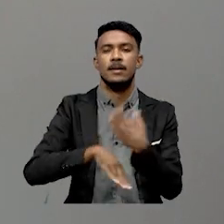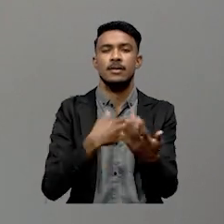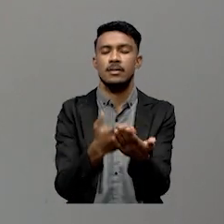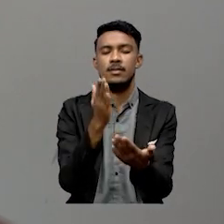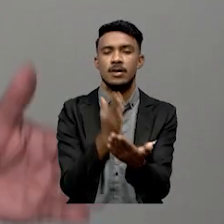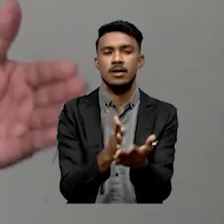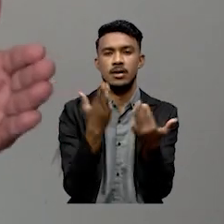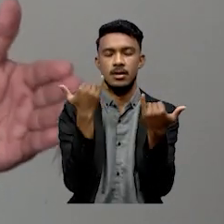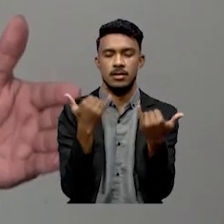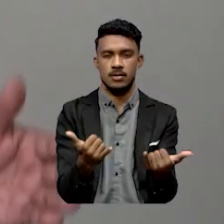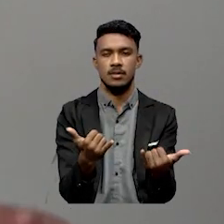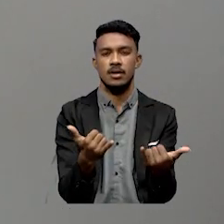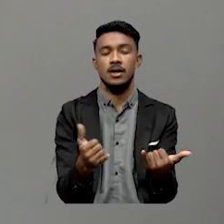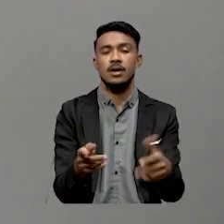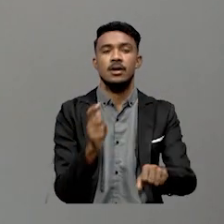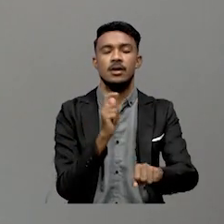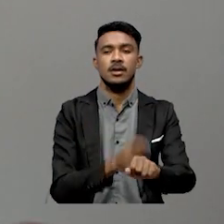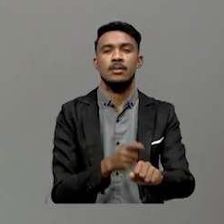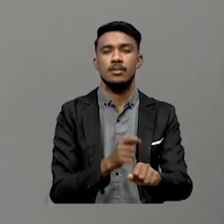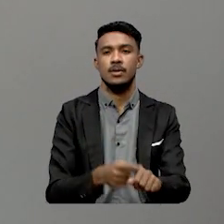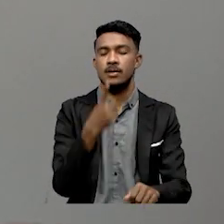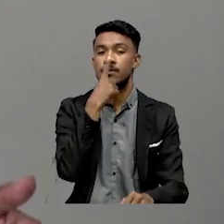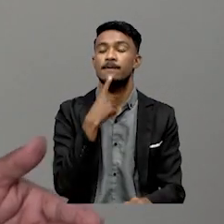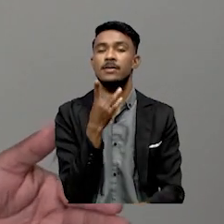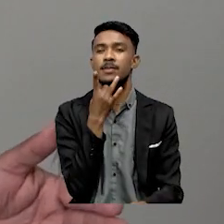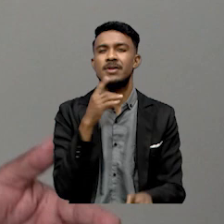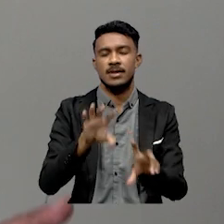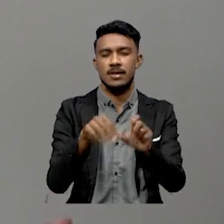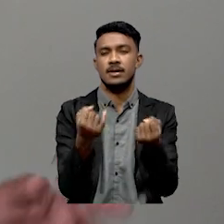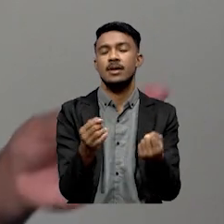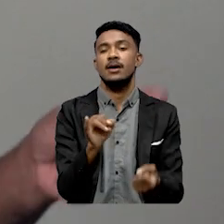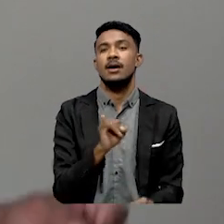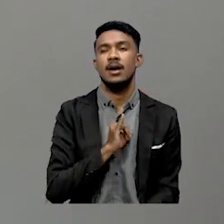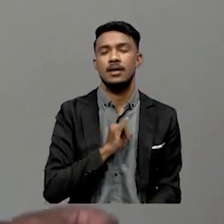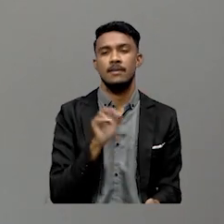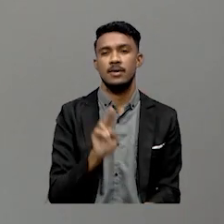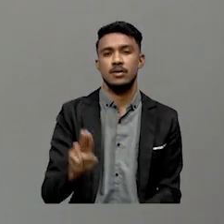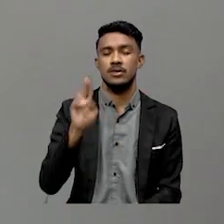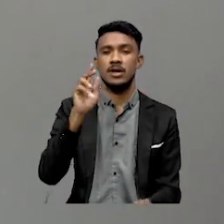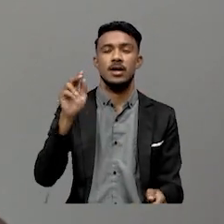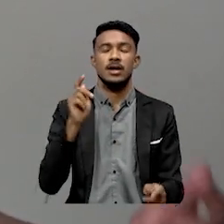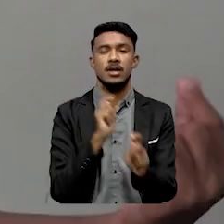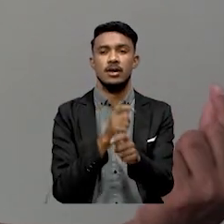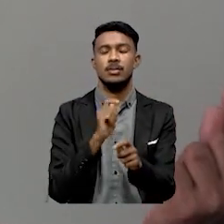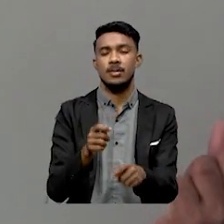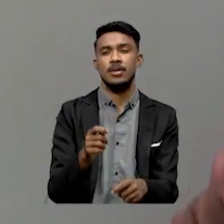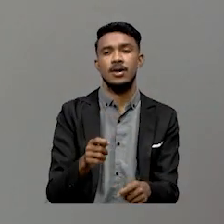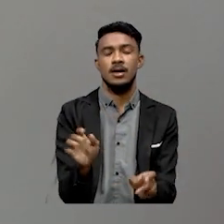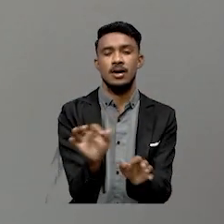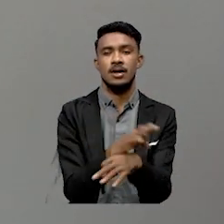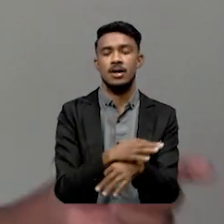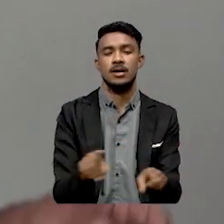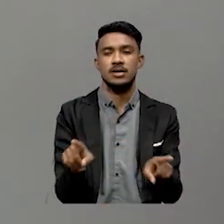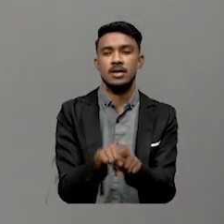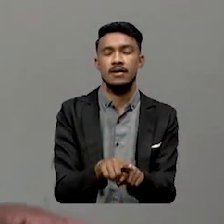que durante a lâmpada, a faila, a house, usa colega técnico, mas a gente vai dar que a gente vai dar que a presidente vai